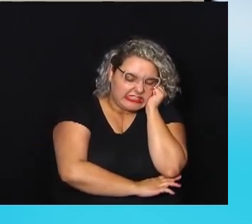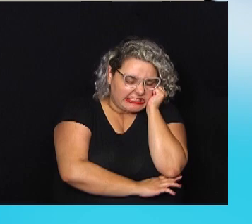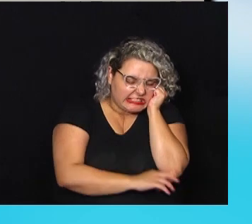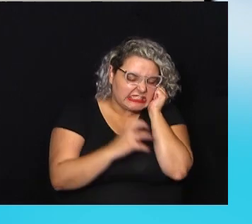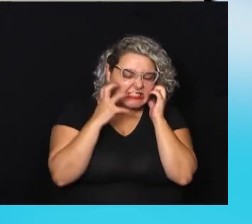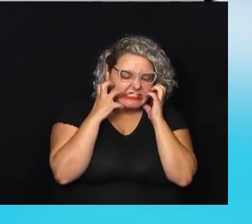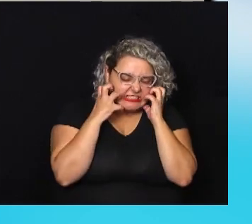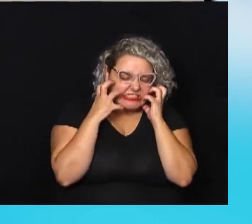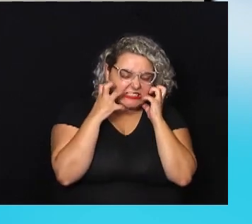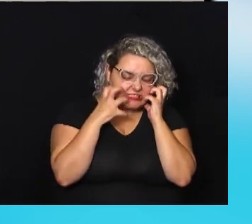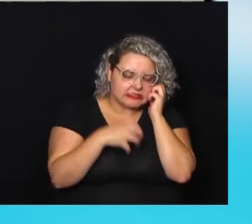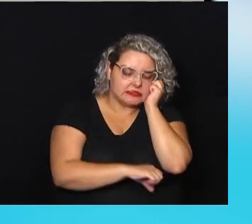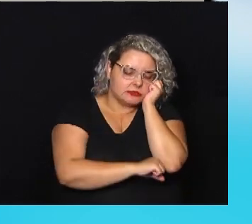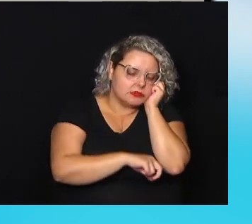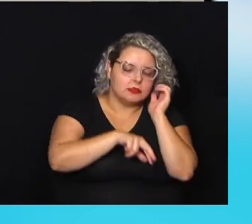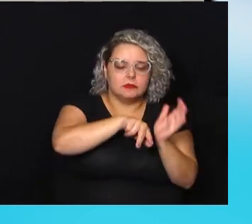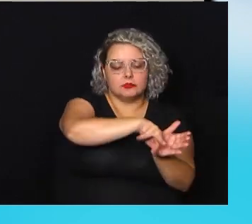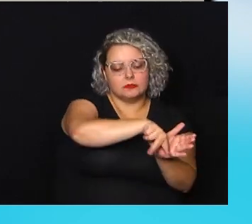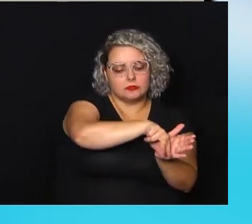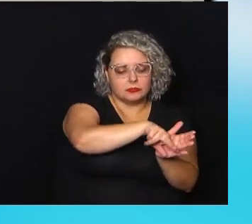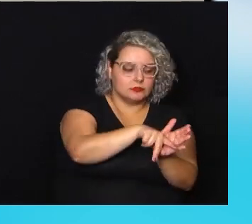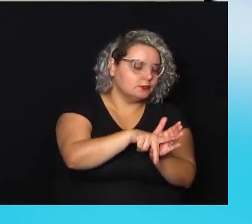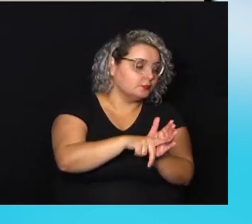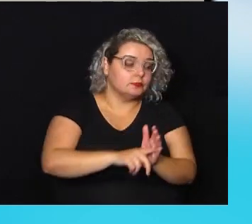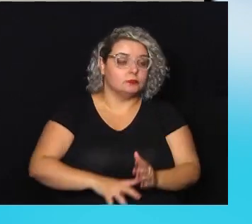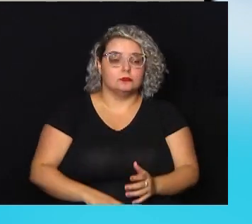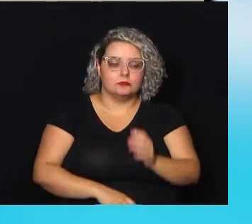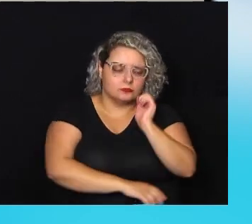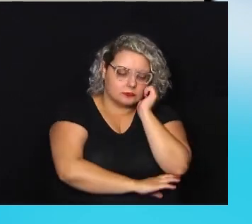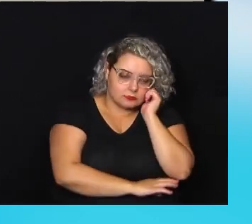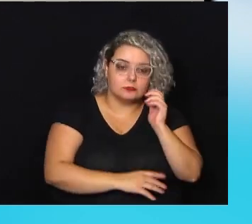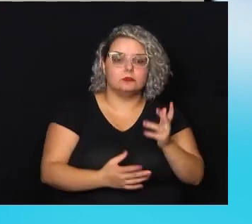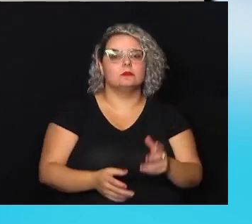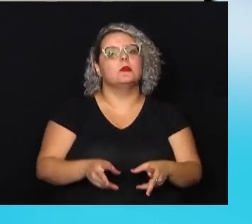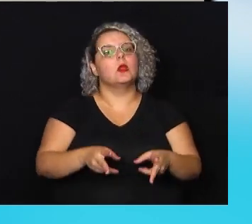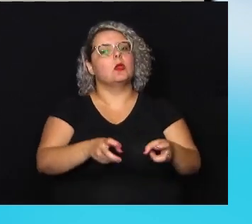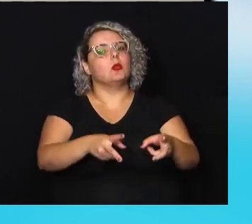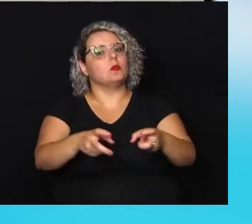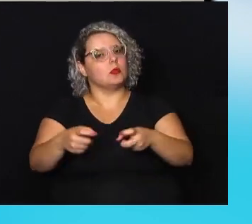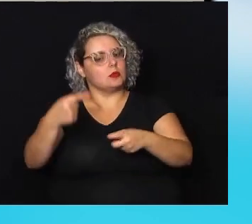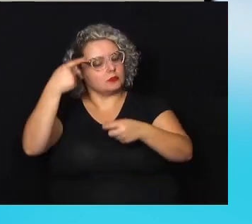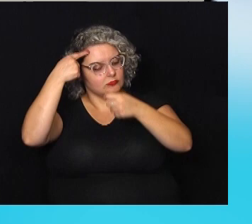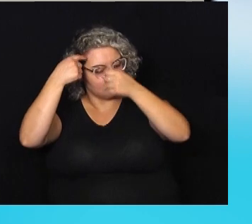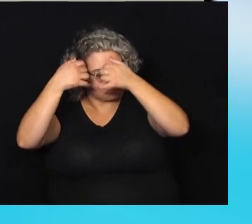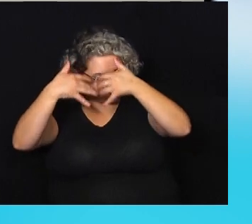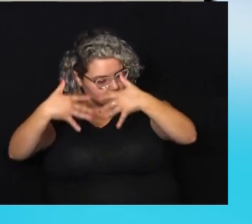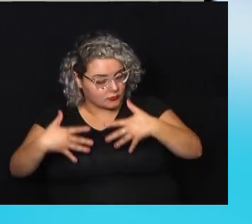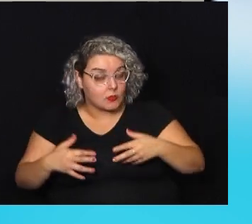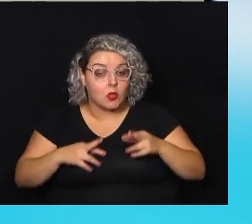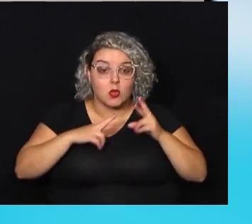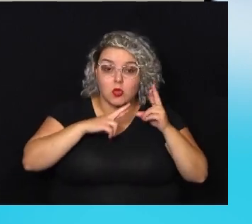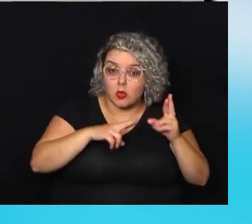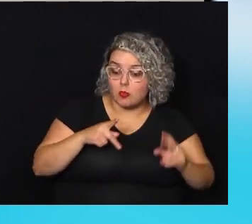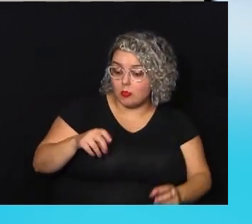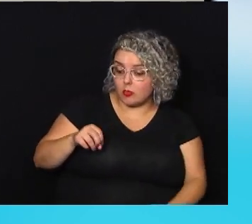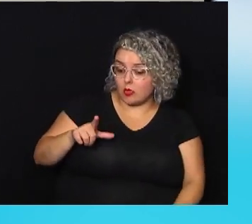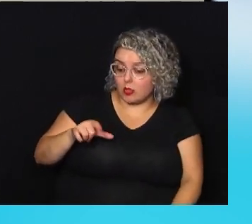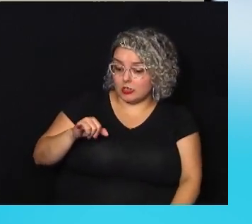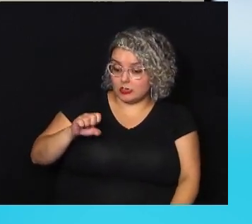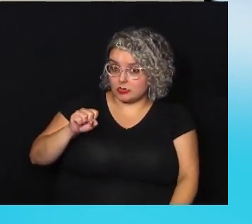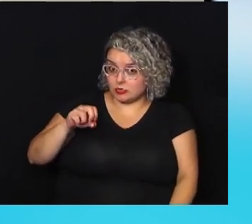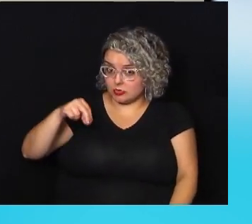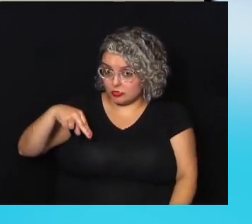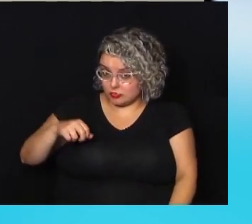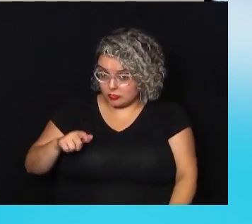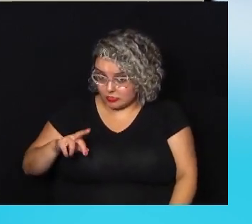de perna. Então, esses despertares pequenos que são visualizados no eletroencefalograma do